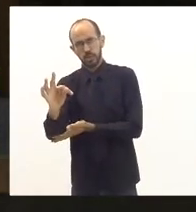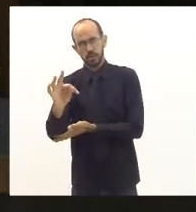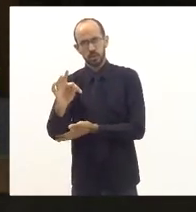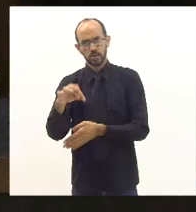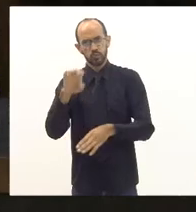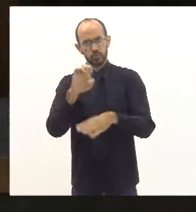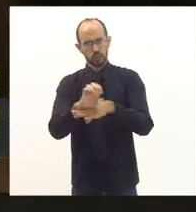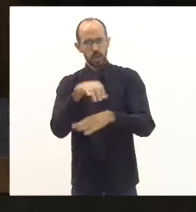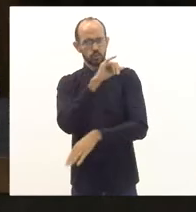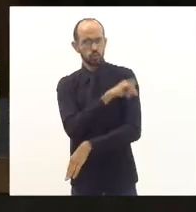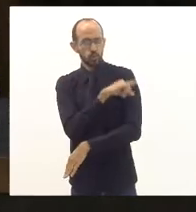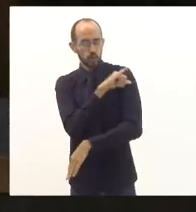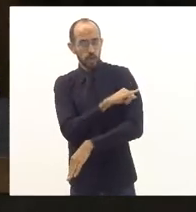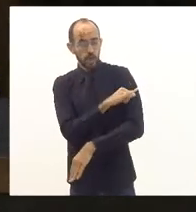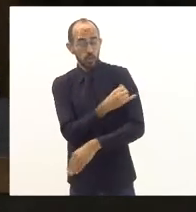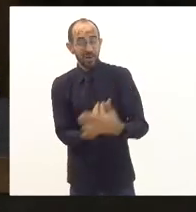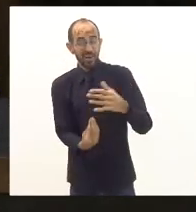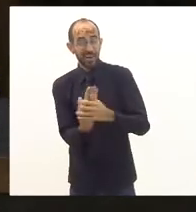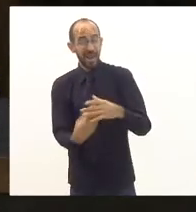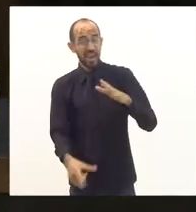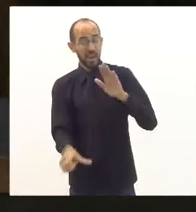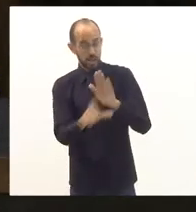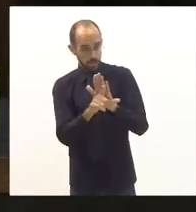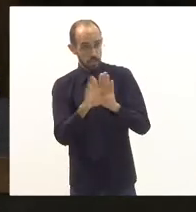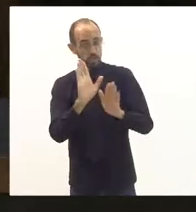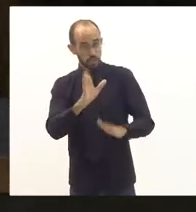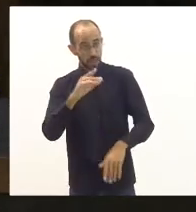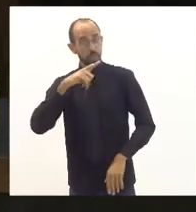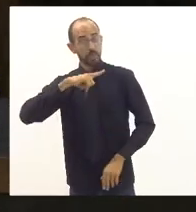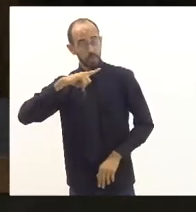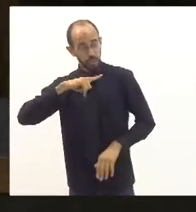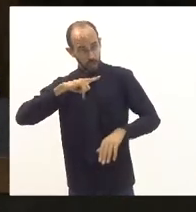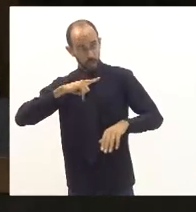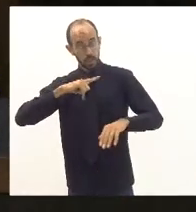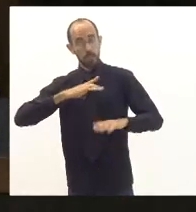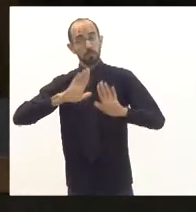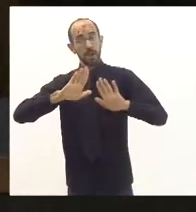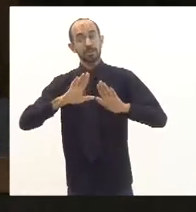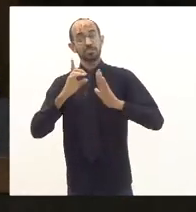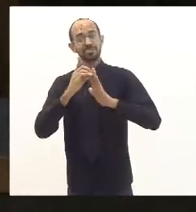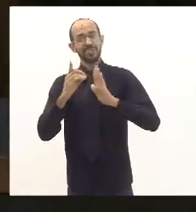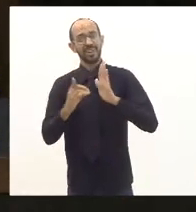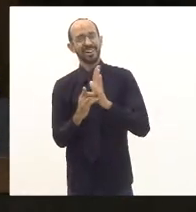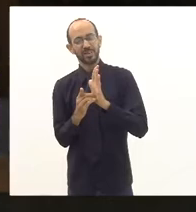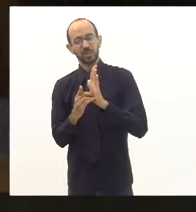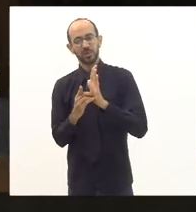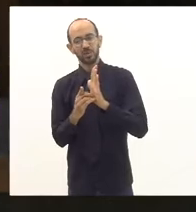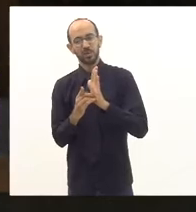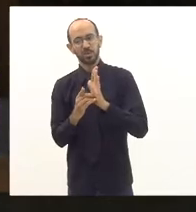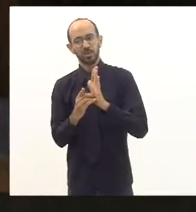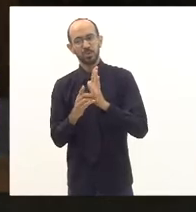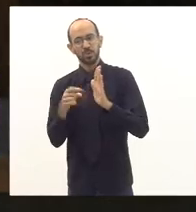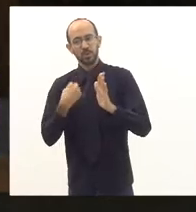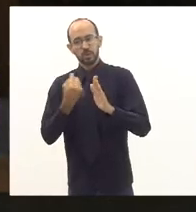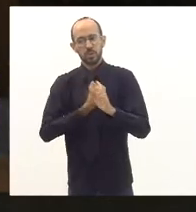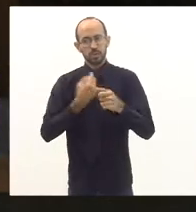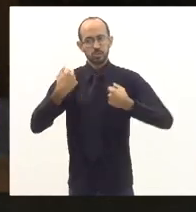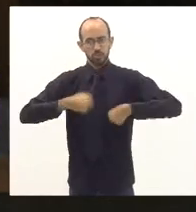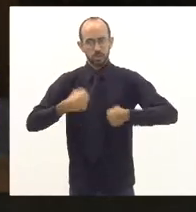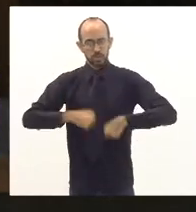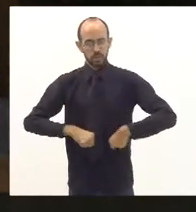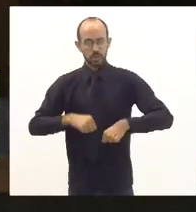lei, né? A gente existe o conselho está regulamentado por decreto e a gente precisa, viu,